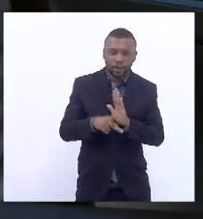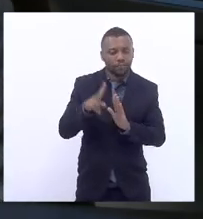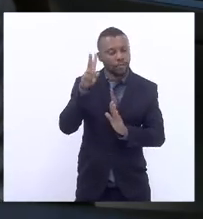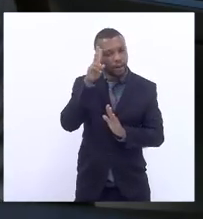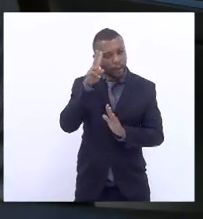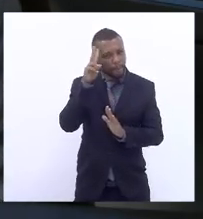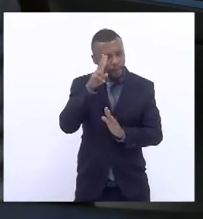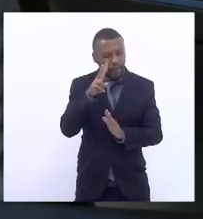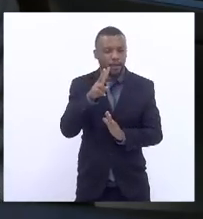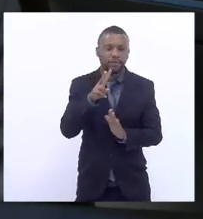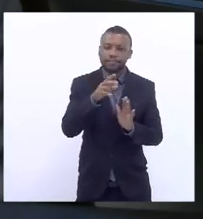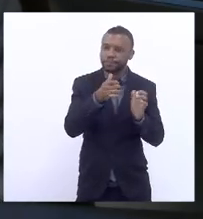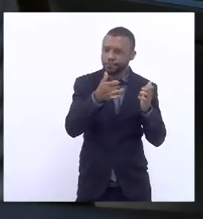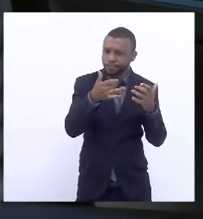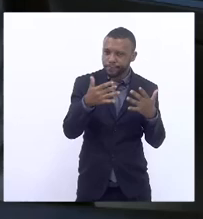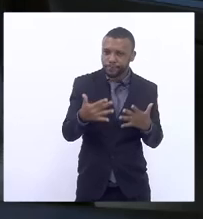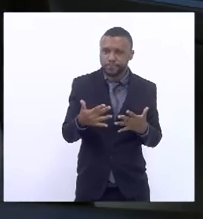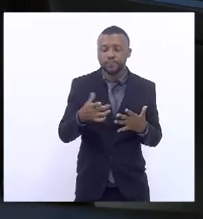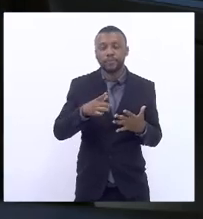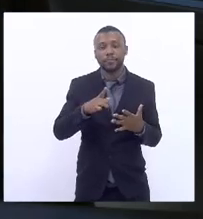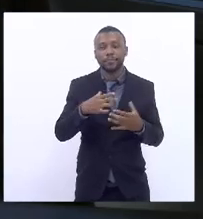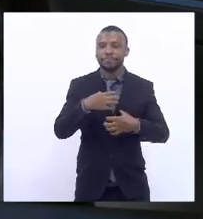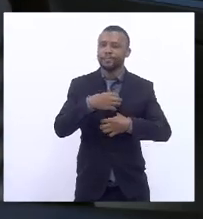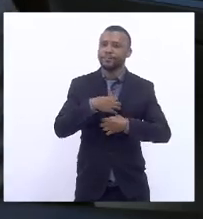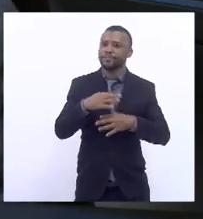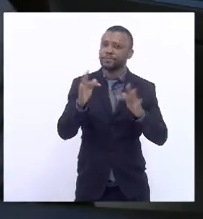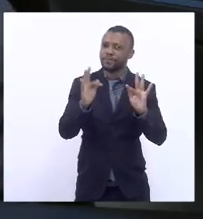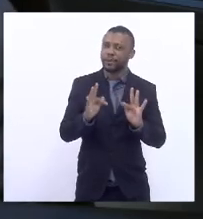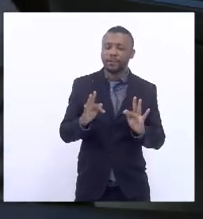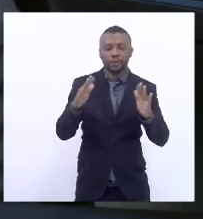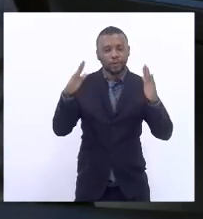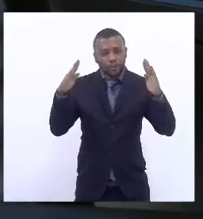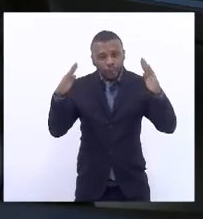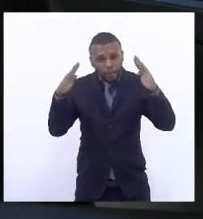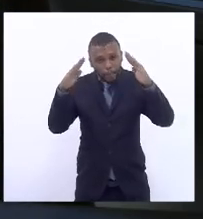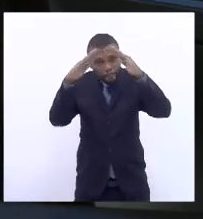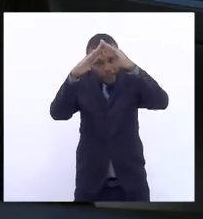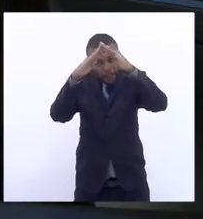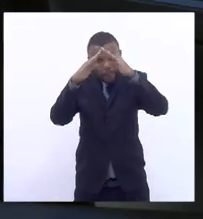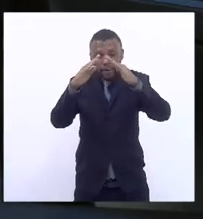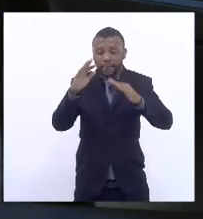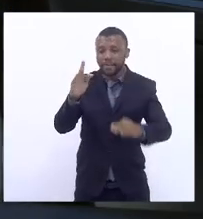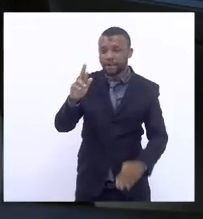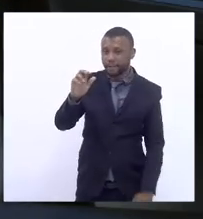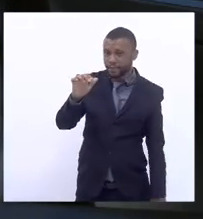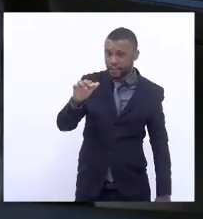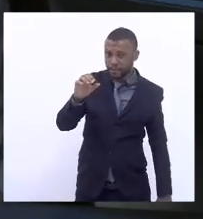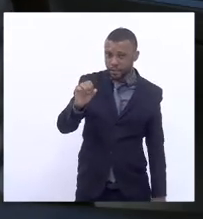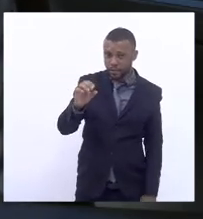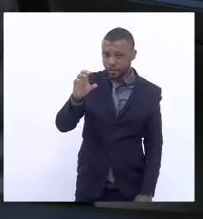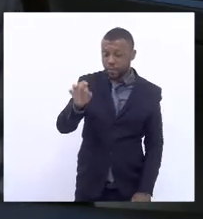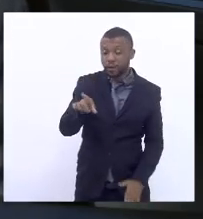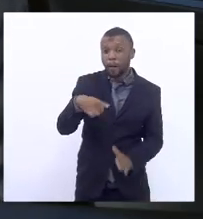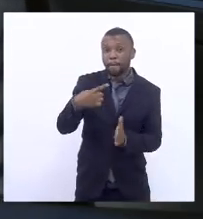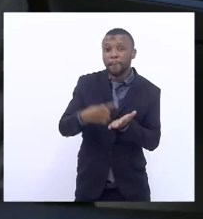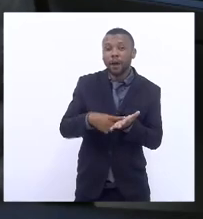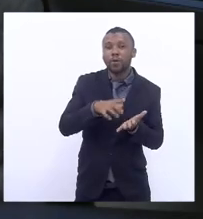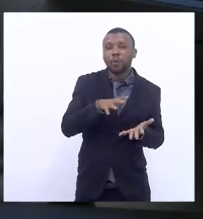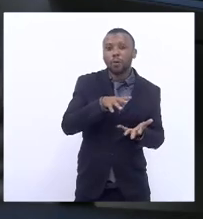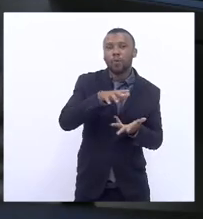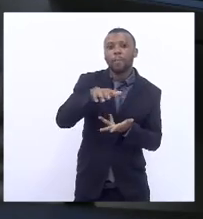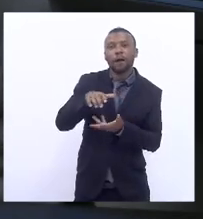lembrado, essa intuição tão feliz do Papa Francisco, Pacto Global Educacional, que é mais